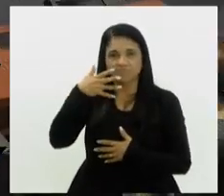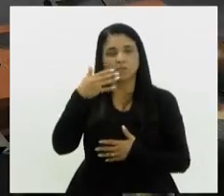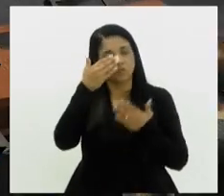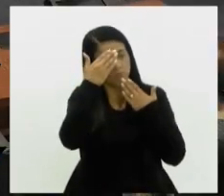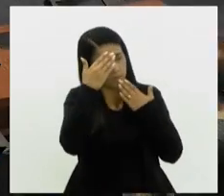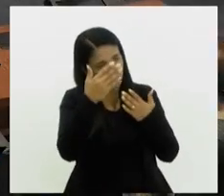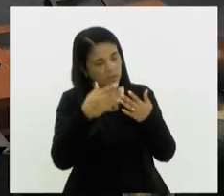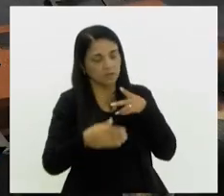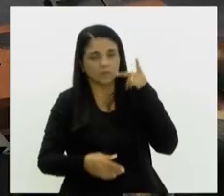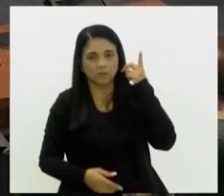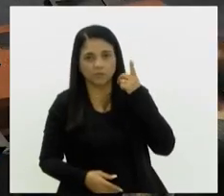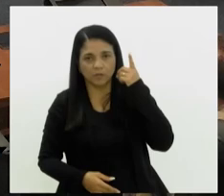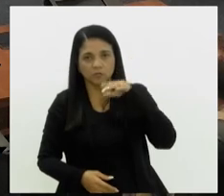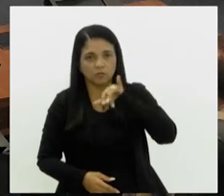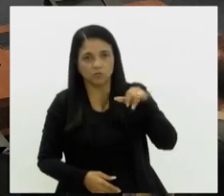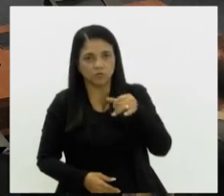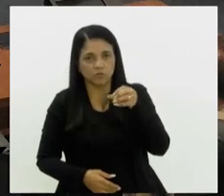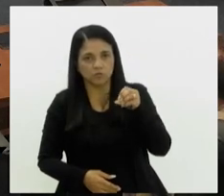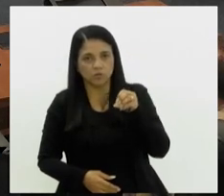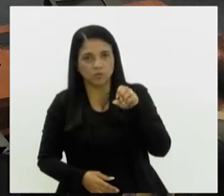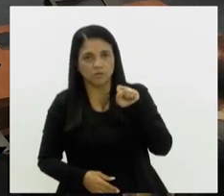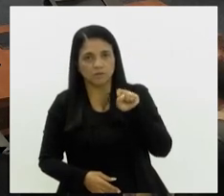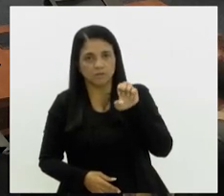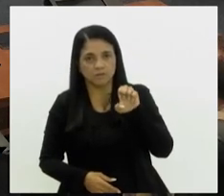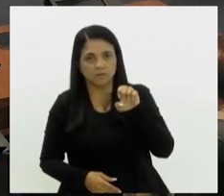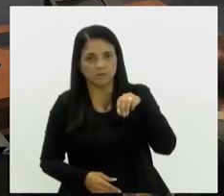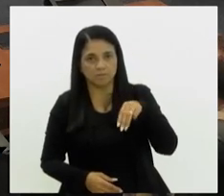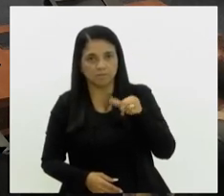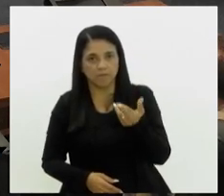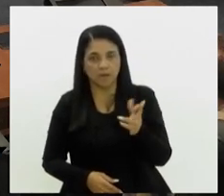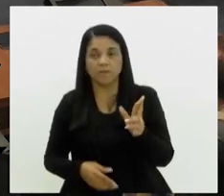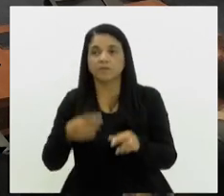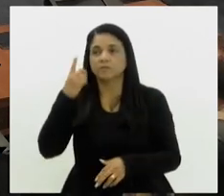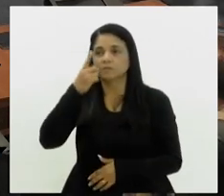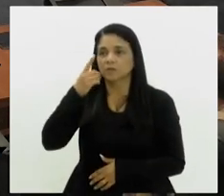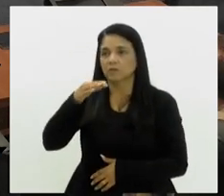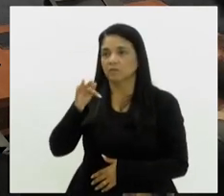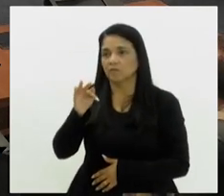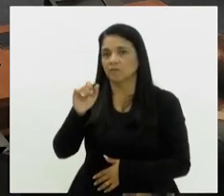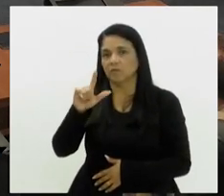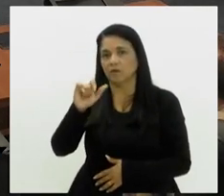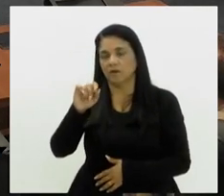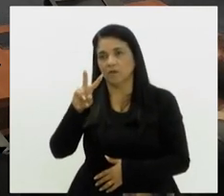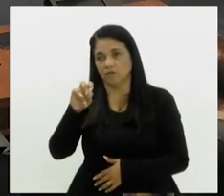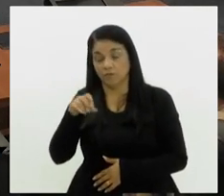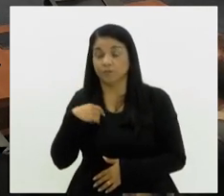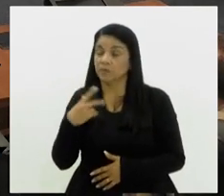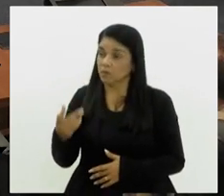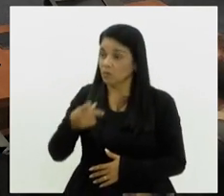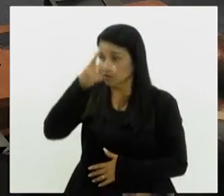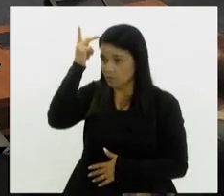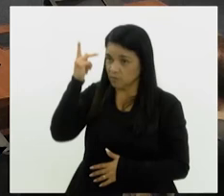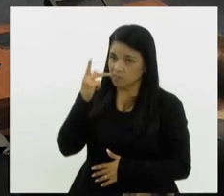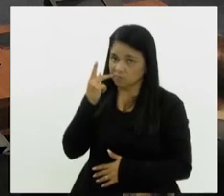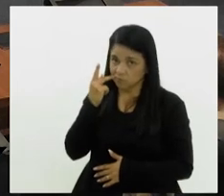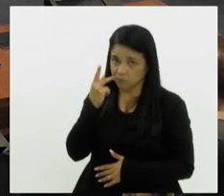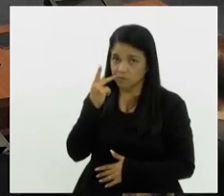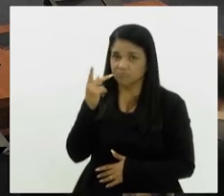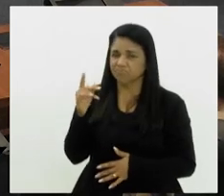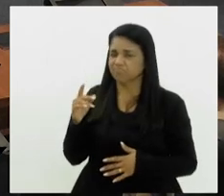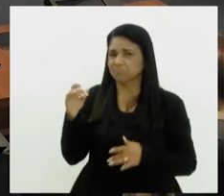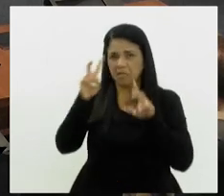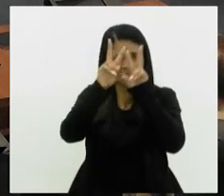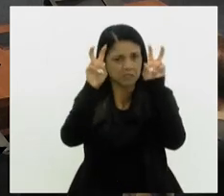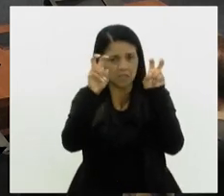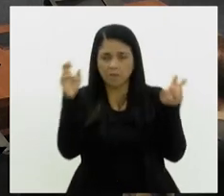deputado professor Josemar. Deputado Flávio Serafini. Deputado Luiz Paulo, Vossa Excelência traz um tema fundamental